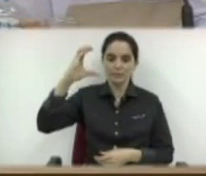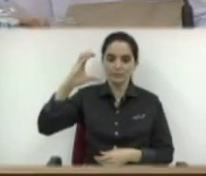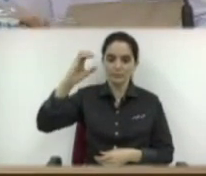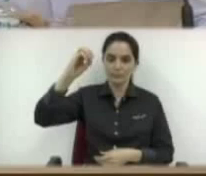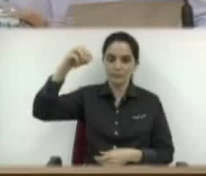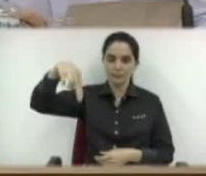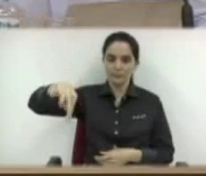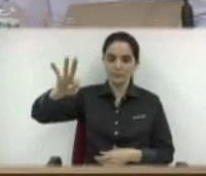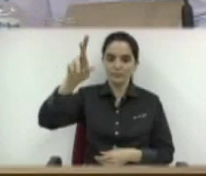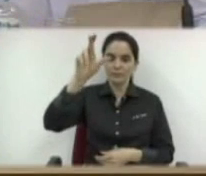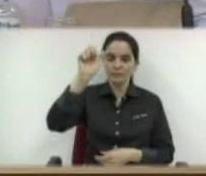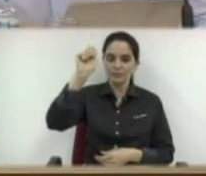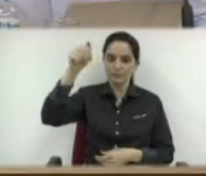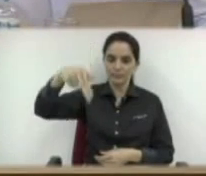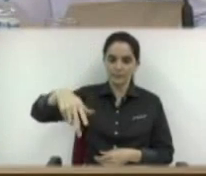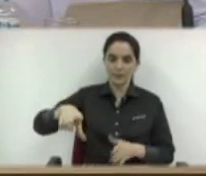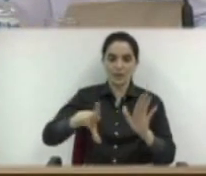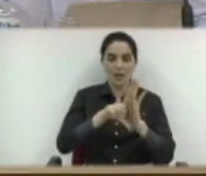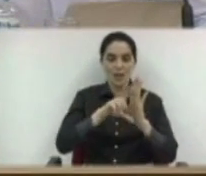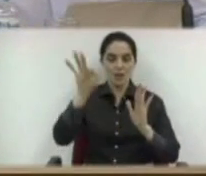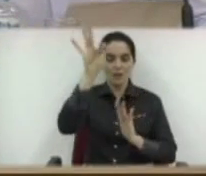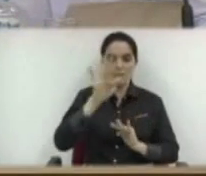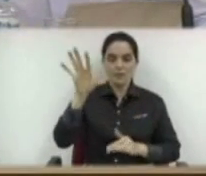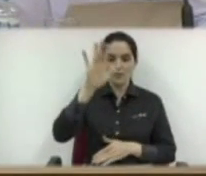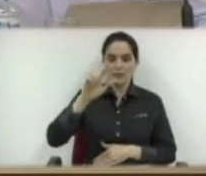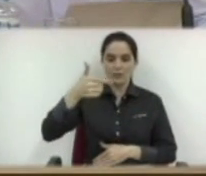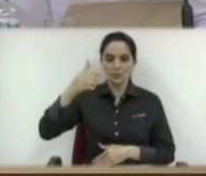356/2010 do CONTRAN, Lei Federal